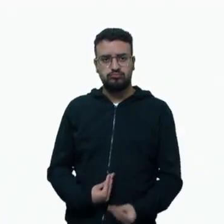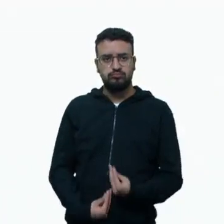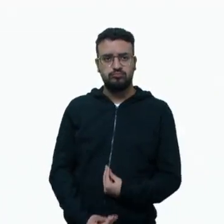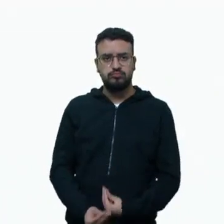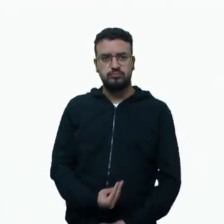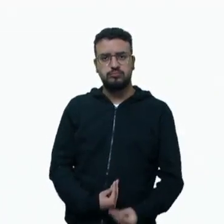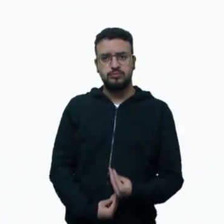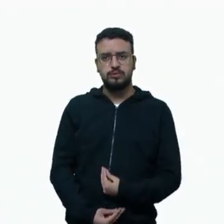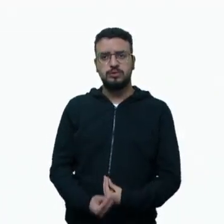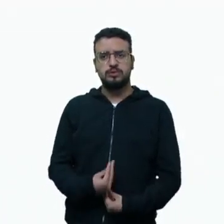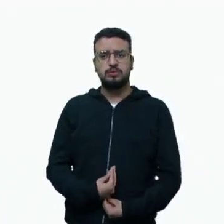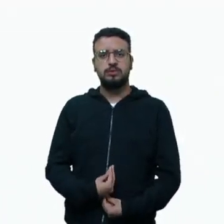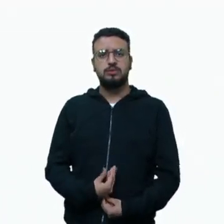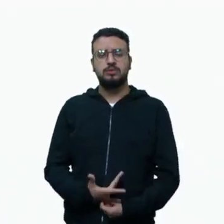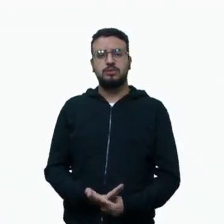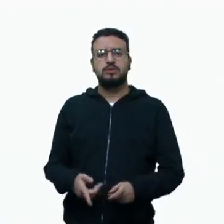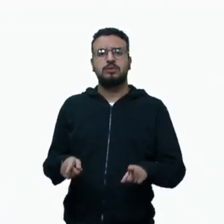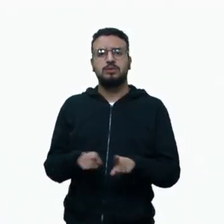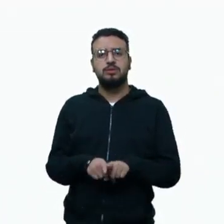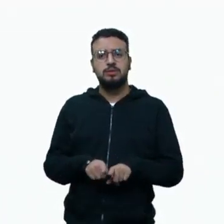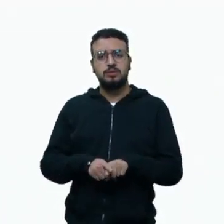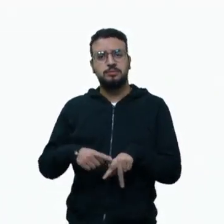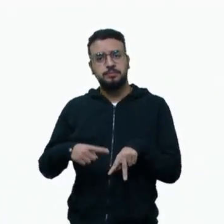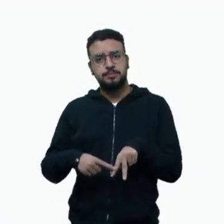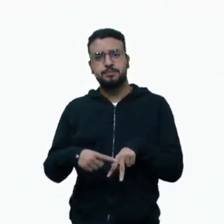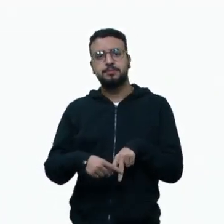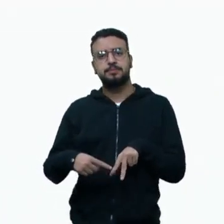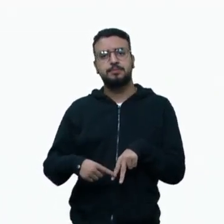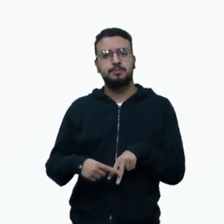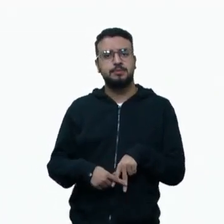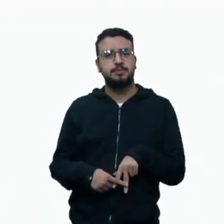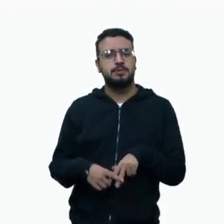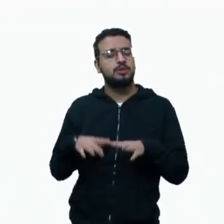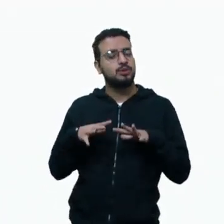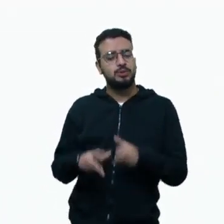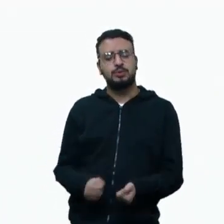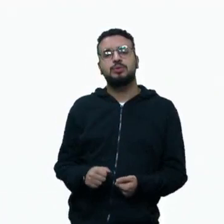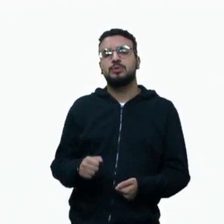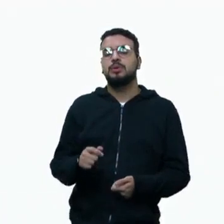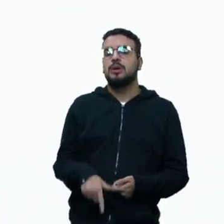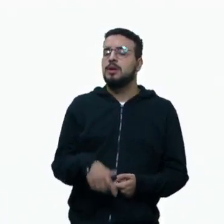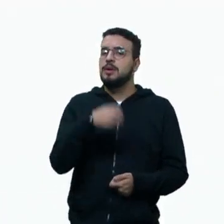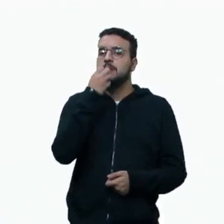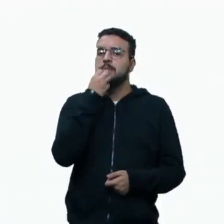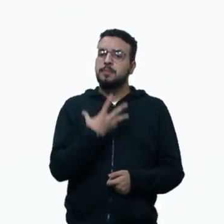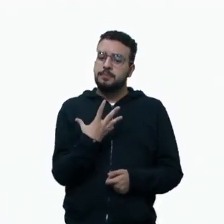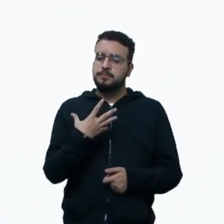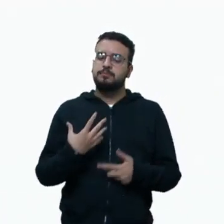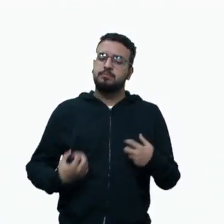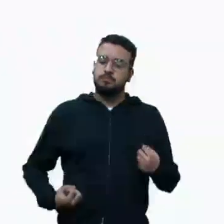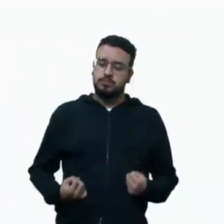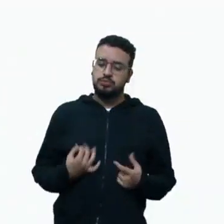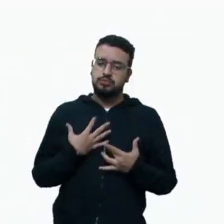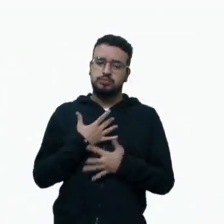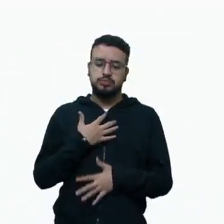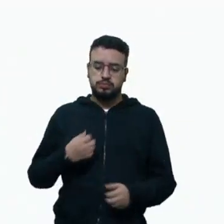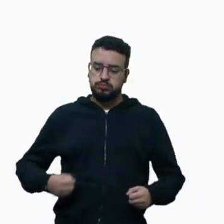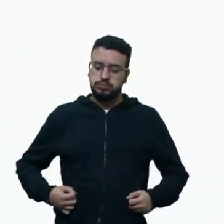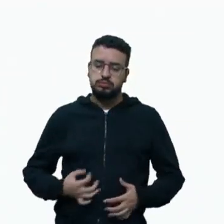Então, o nosso corpo todo, ele é bem suprido. É isso que eu quero que vocês compreendam,